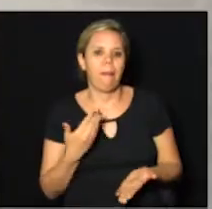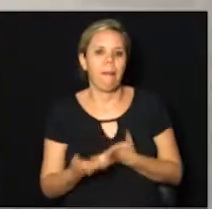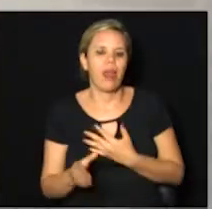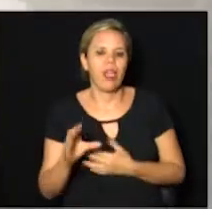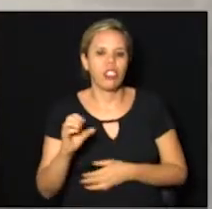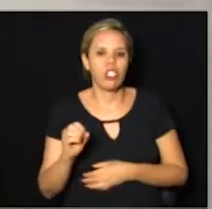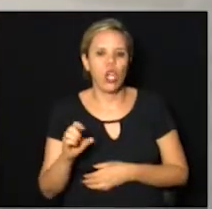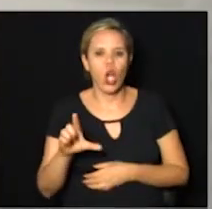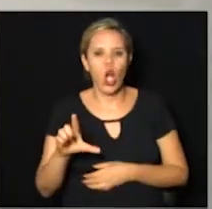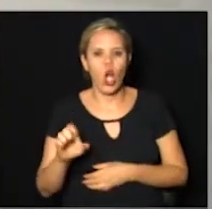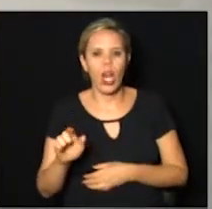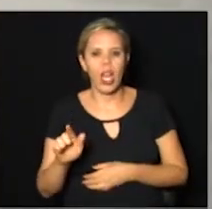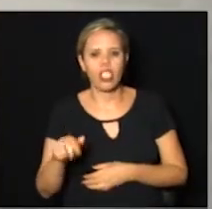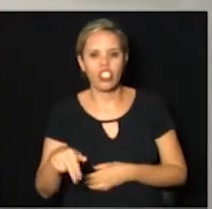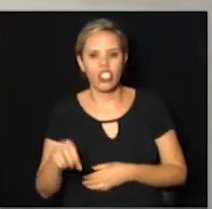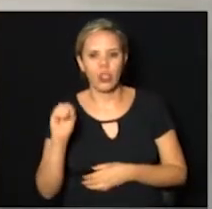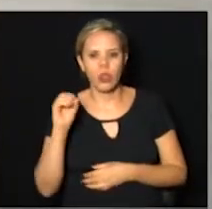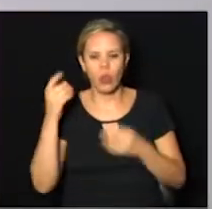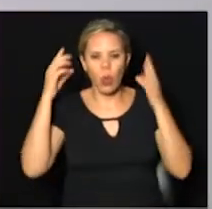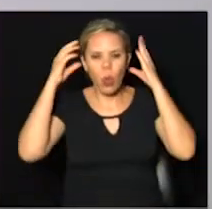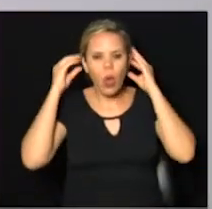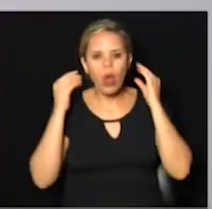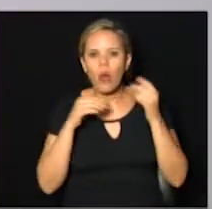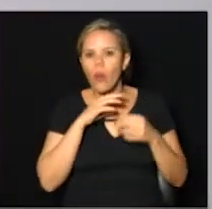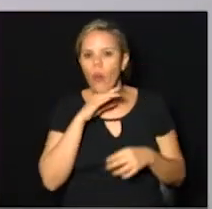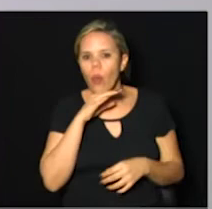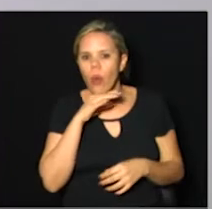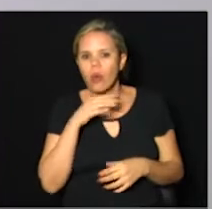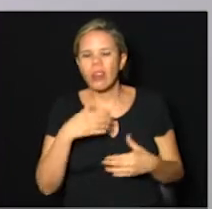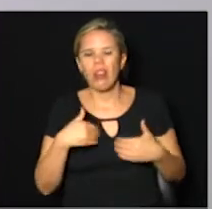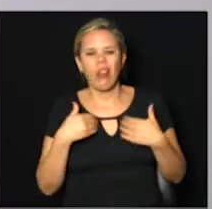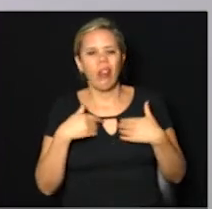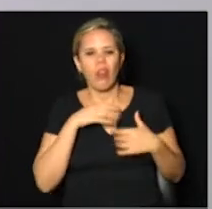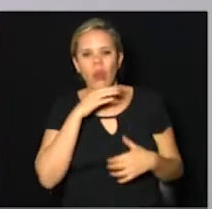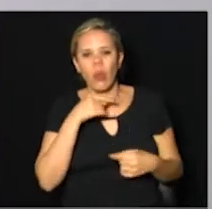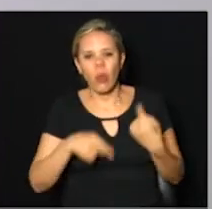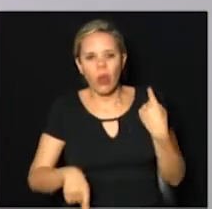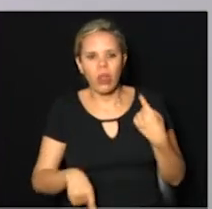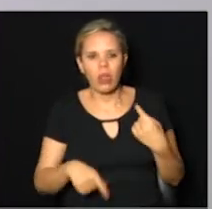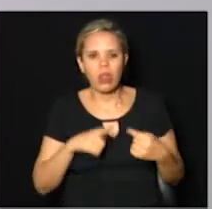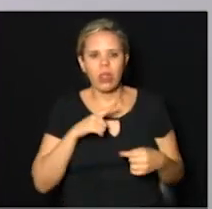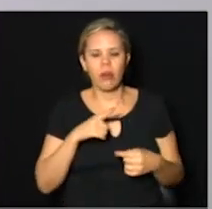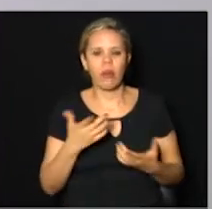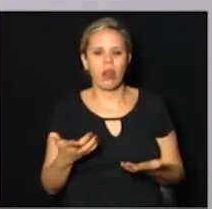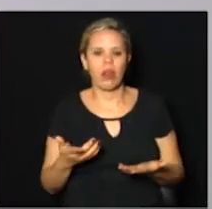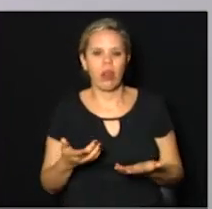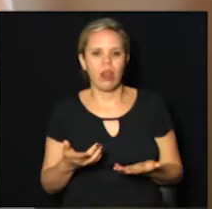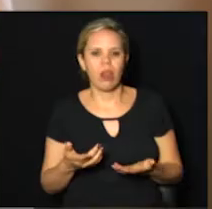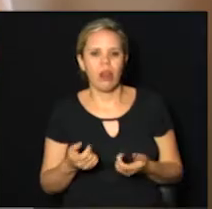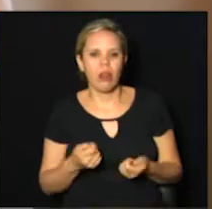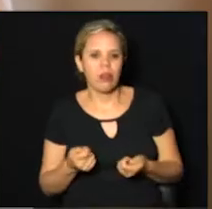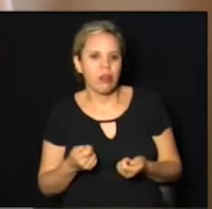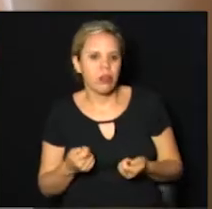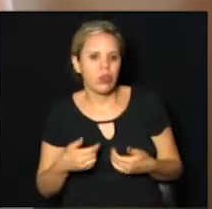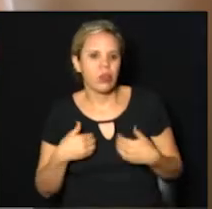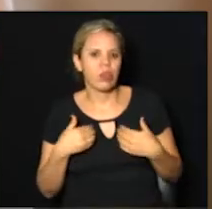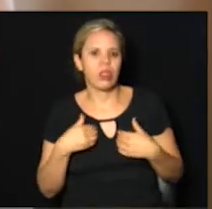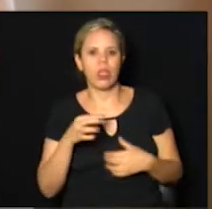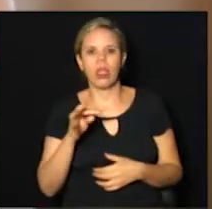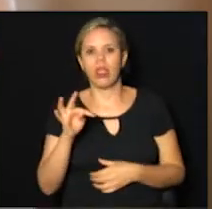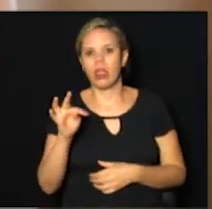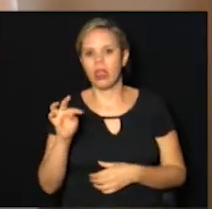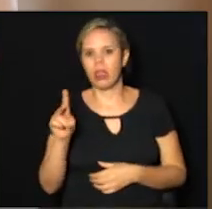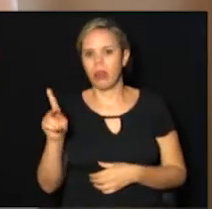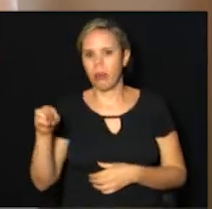colágeno. O cabelo, às vezes, alteração de humor, começa a ter mais instabilidade do humor, até as TPMs